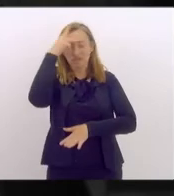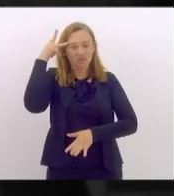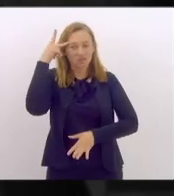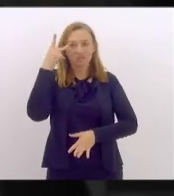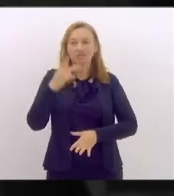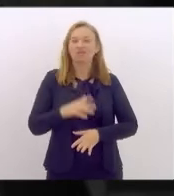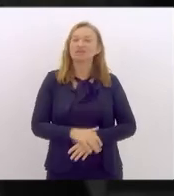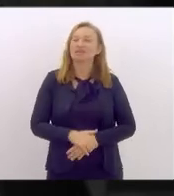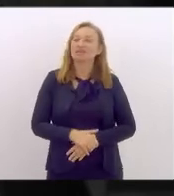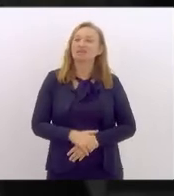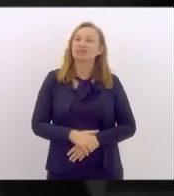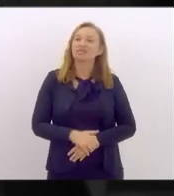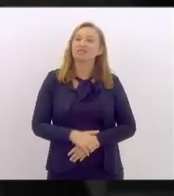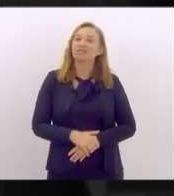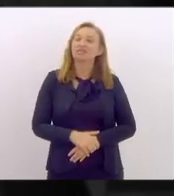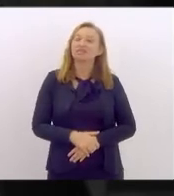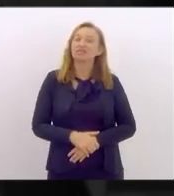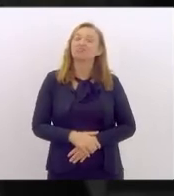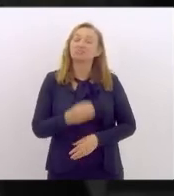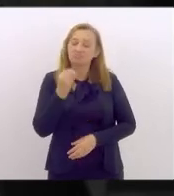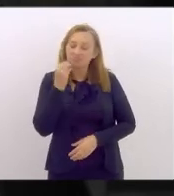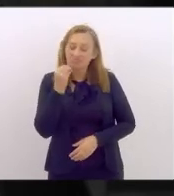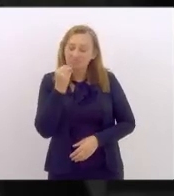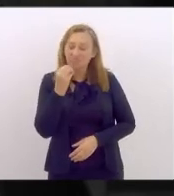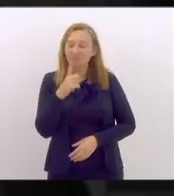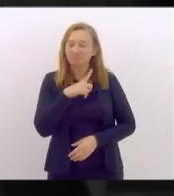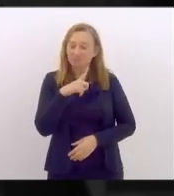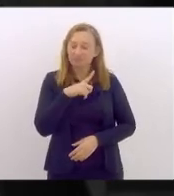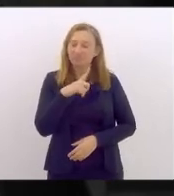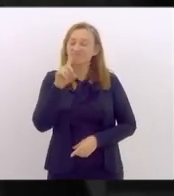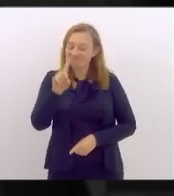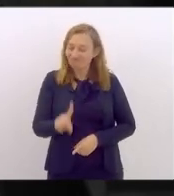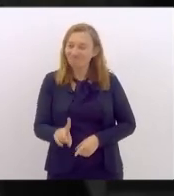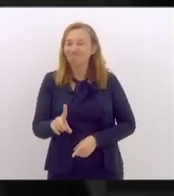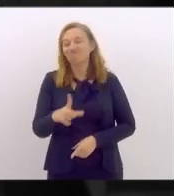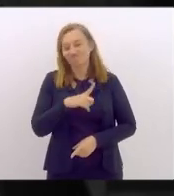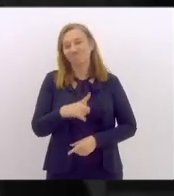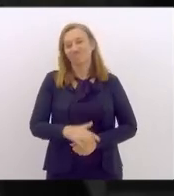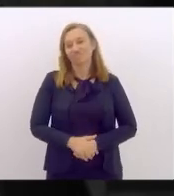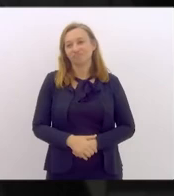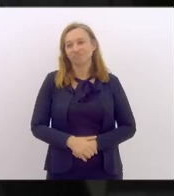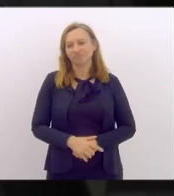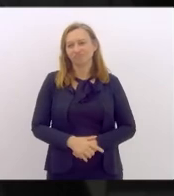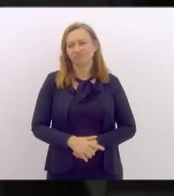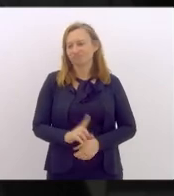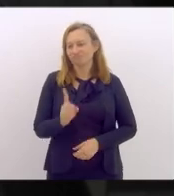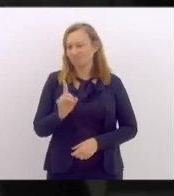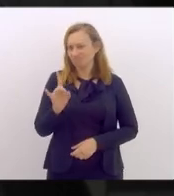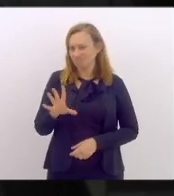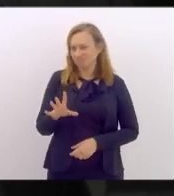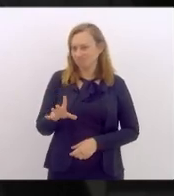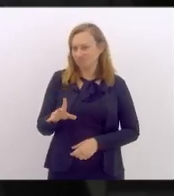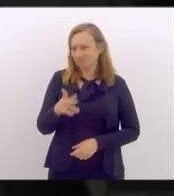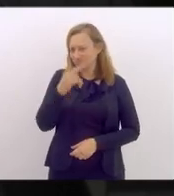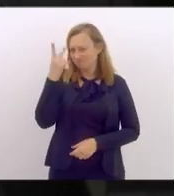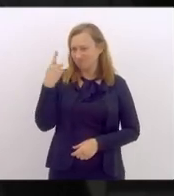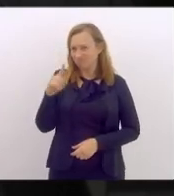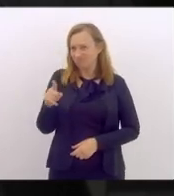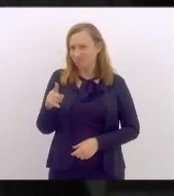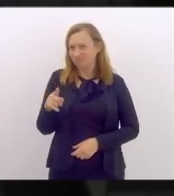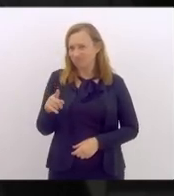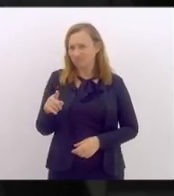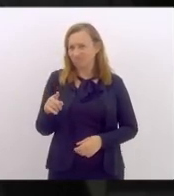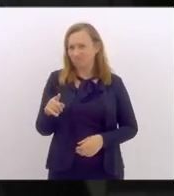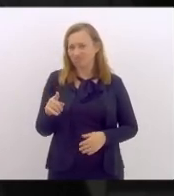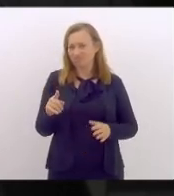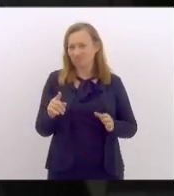pessoas as oportunidades que tem direito de ter não é por conta delas só não esse papo de meritocracia